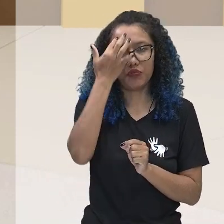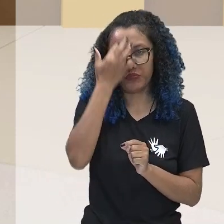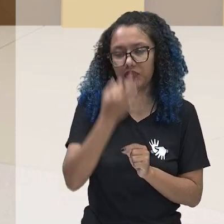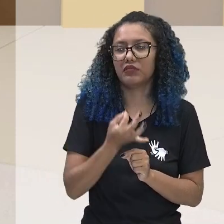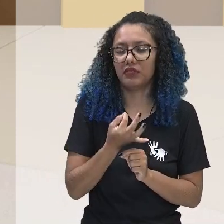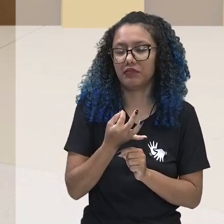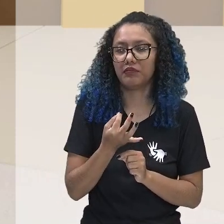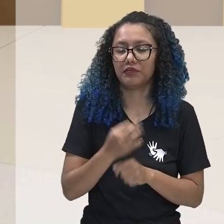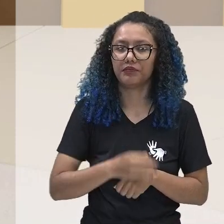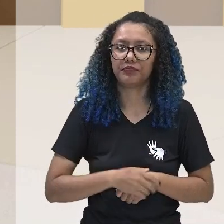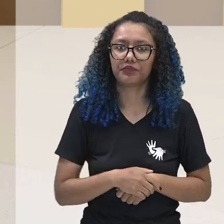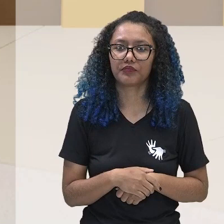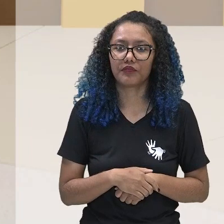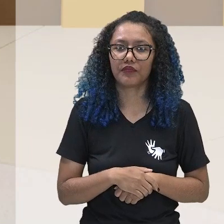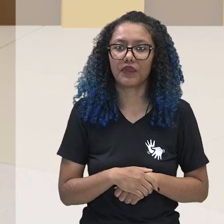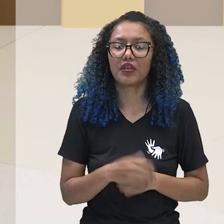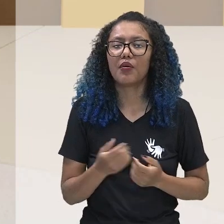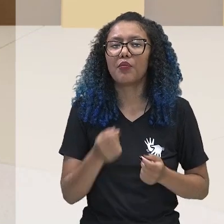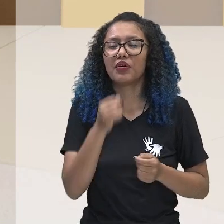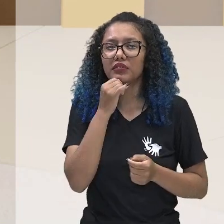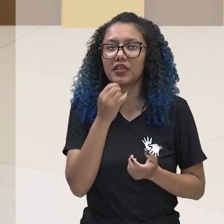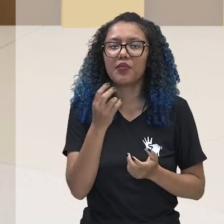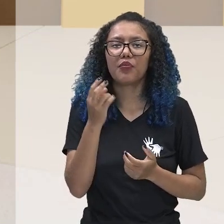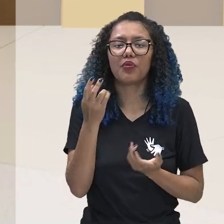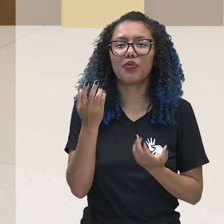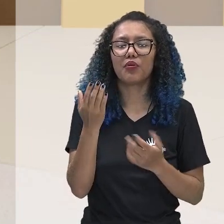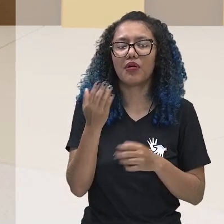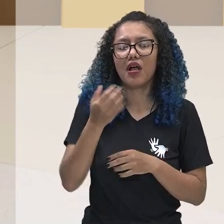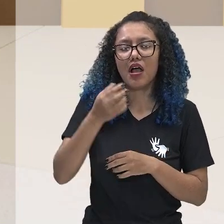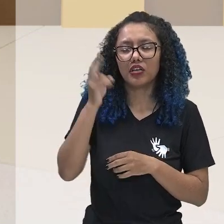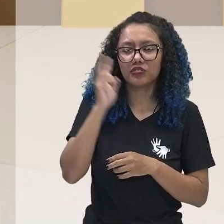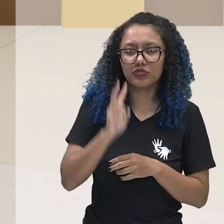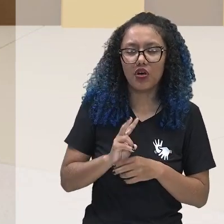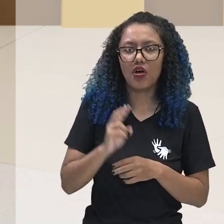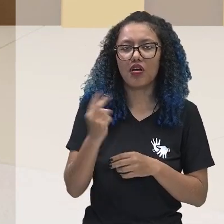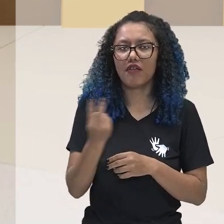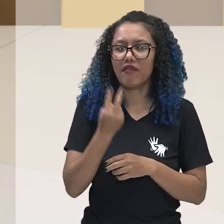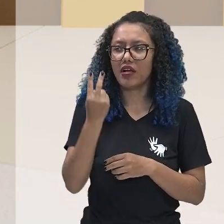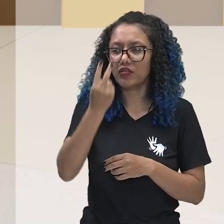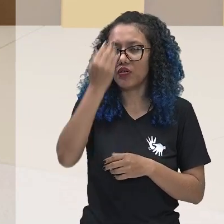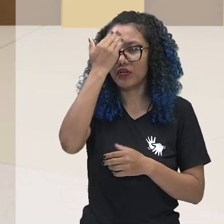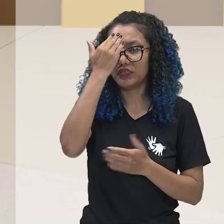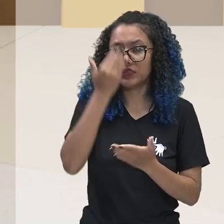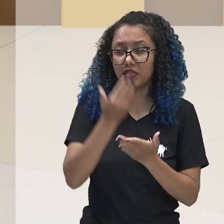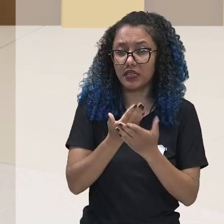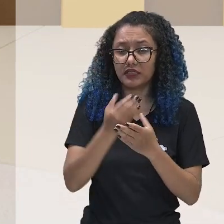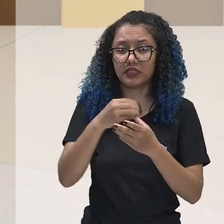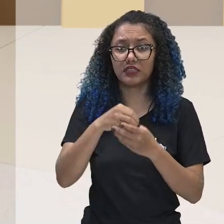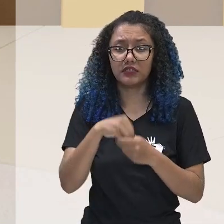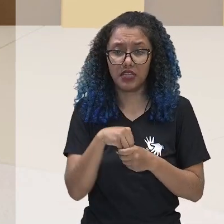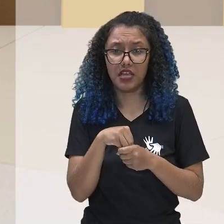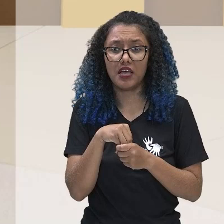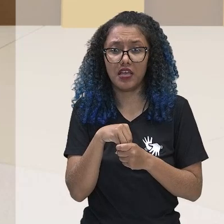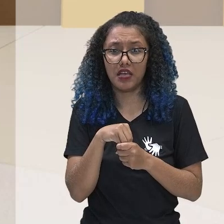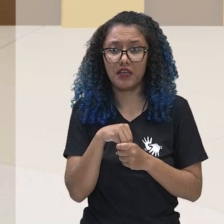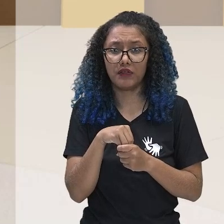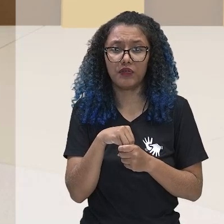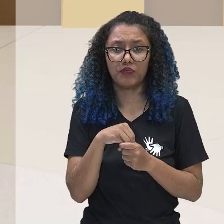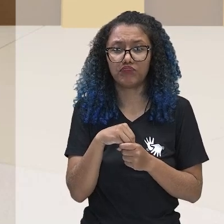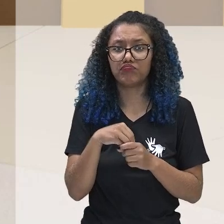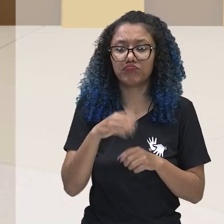eu entendo a história, as crenças, os valores que estão inseridos ali dentro da cultura do meu